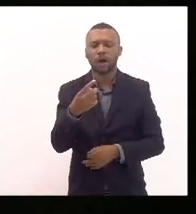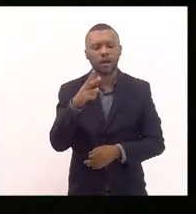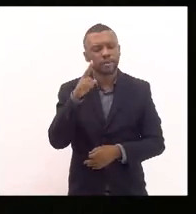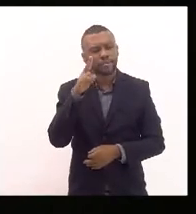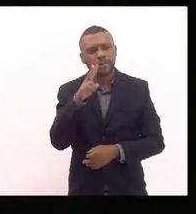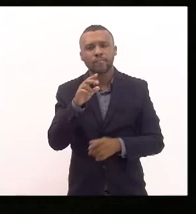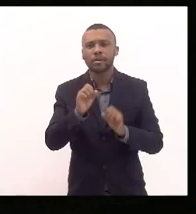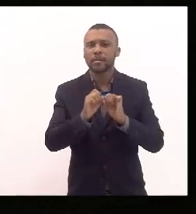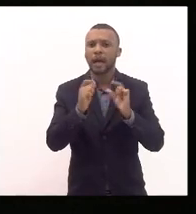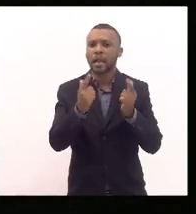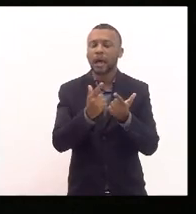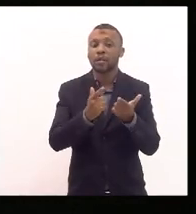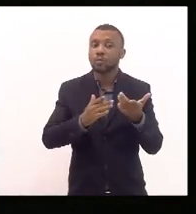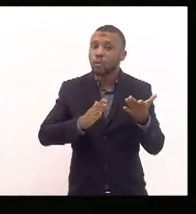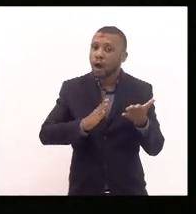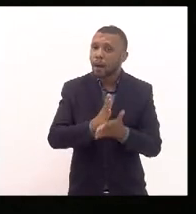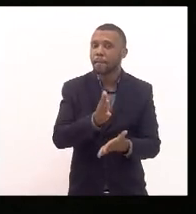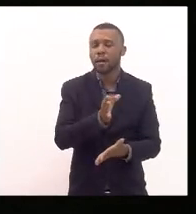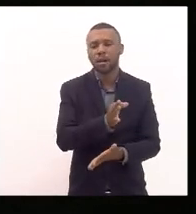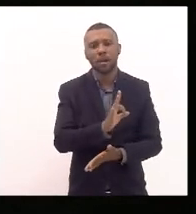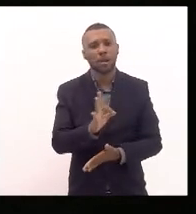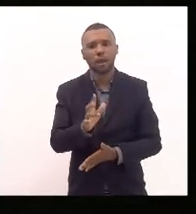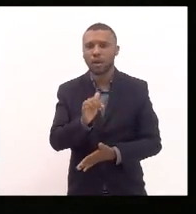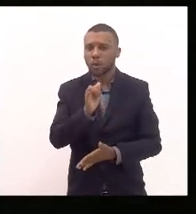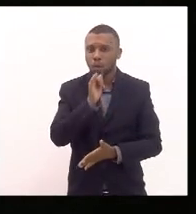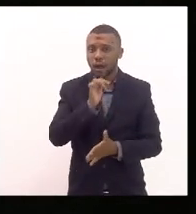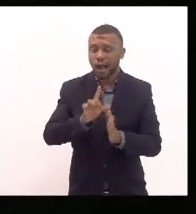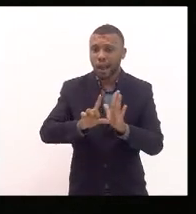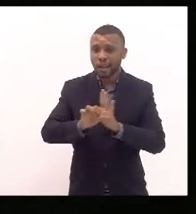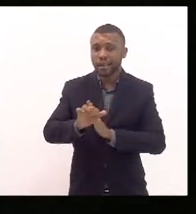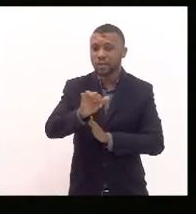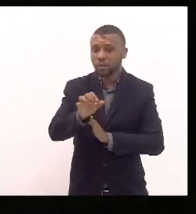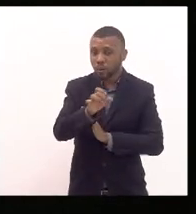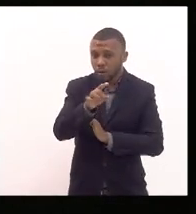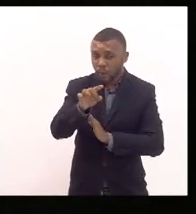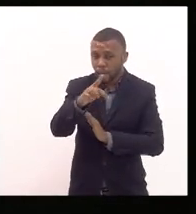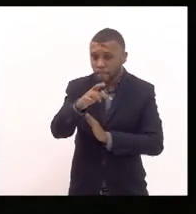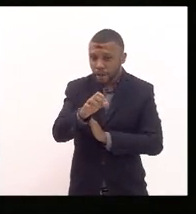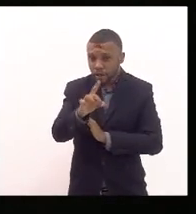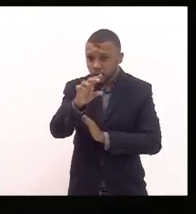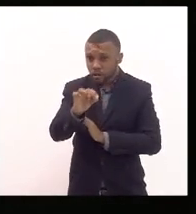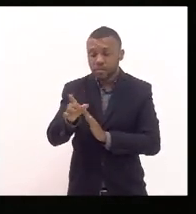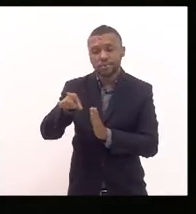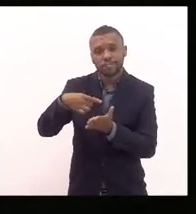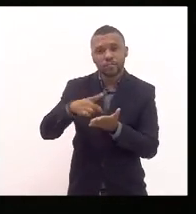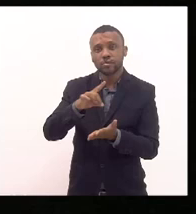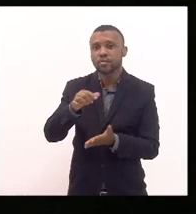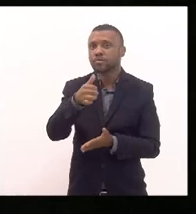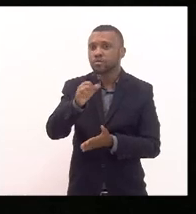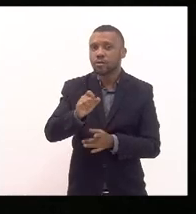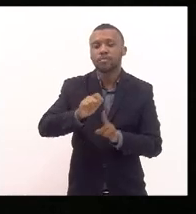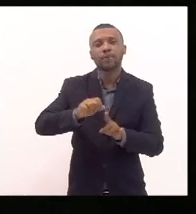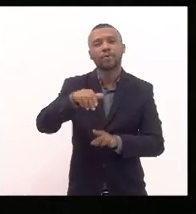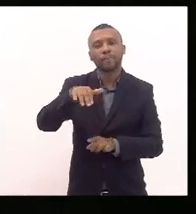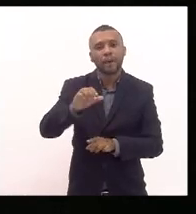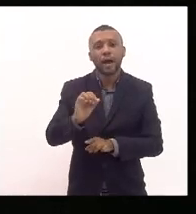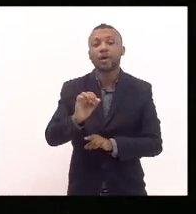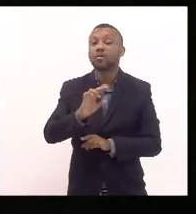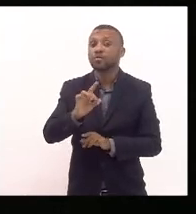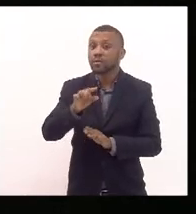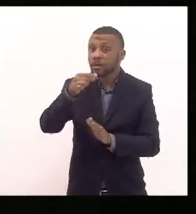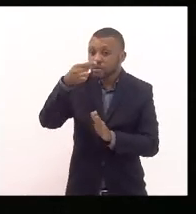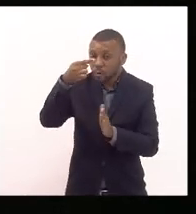vimos essa casa não aprovar por exemplo a lei João Pedro que instituiu o dia Dezoito de Maio como dia de combate